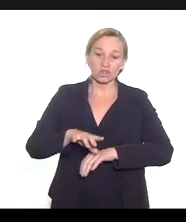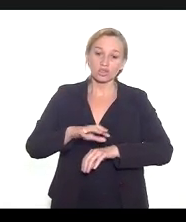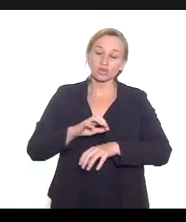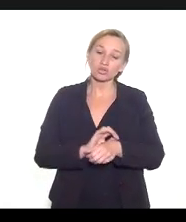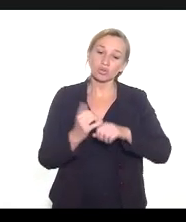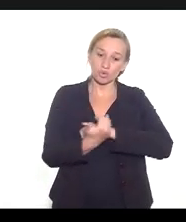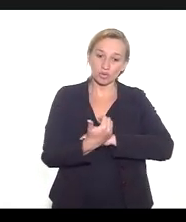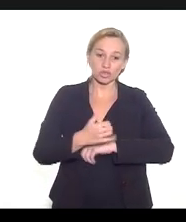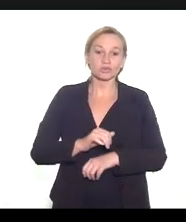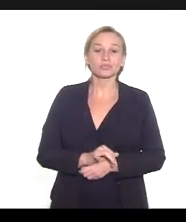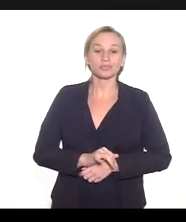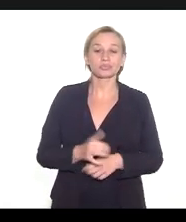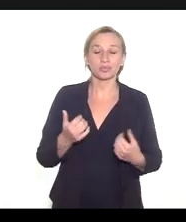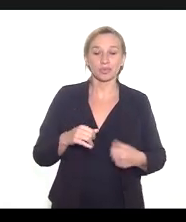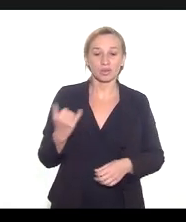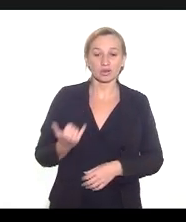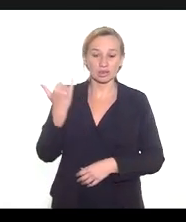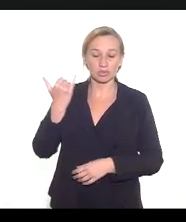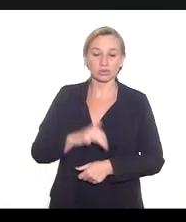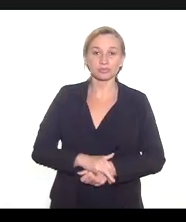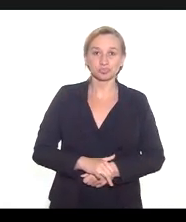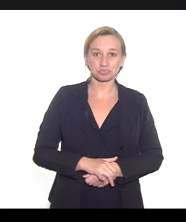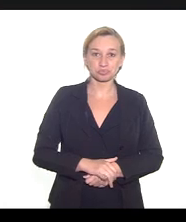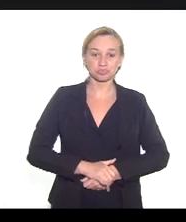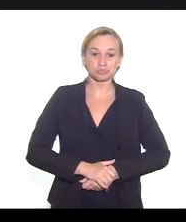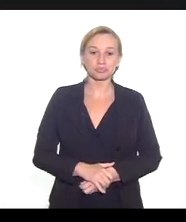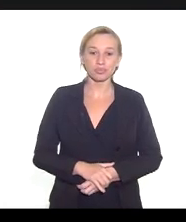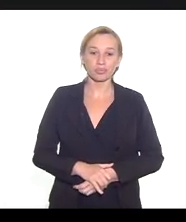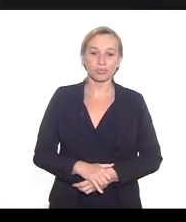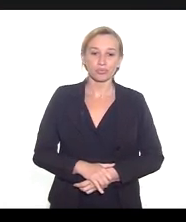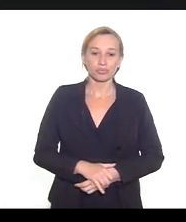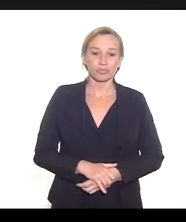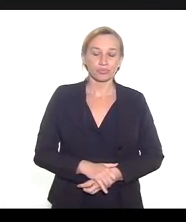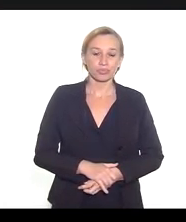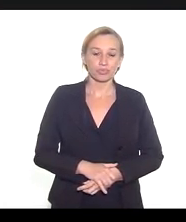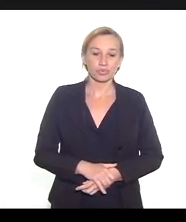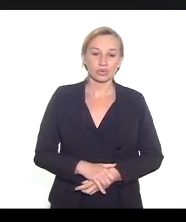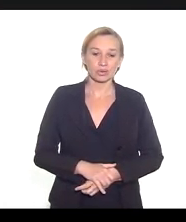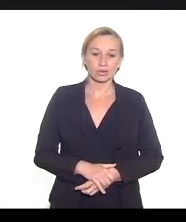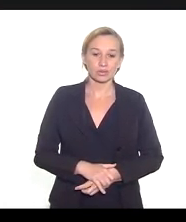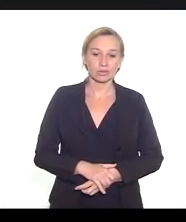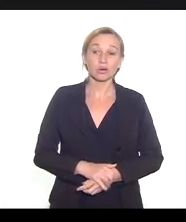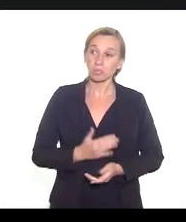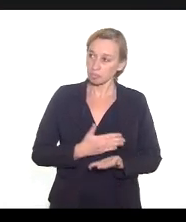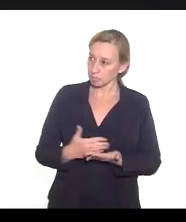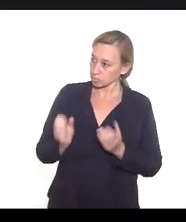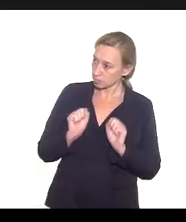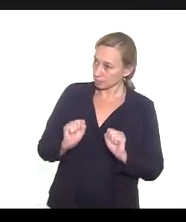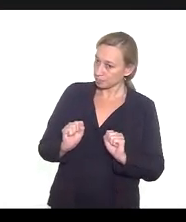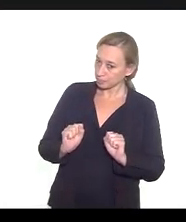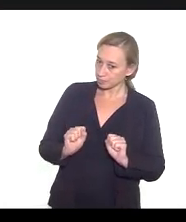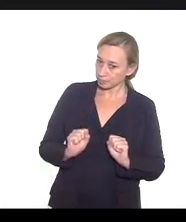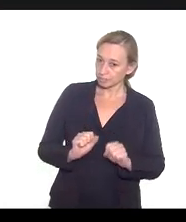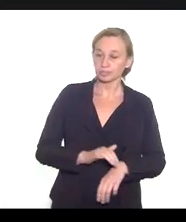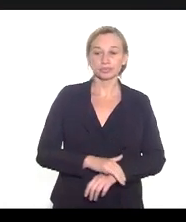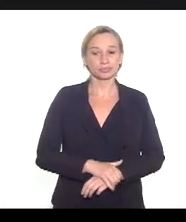atuação e para gente a importância G1 eu vou começar